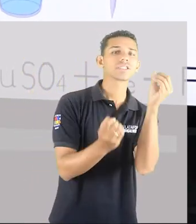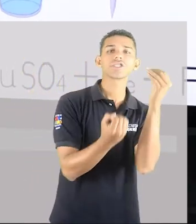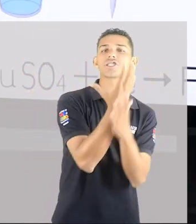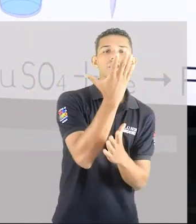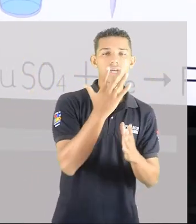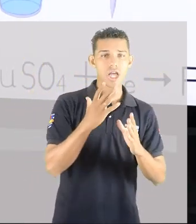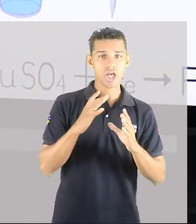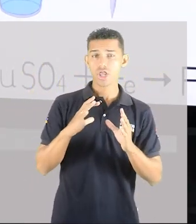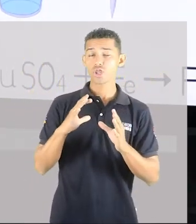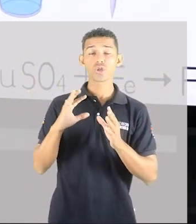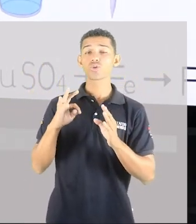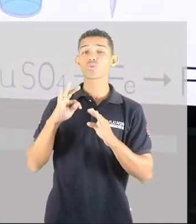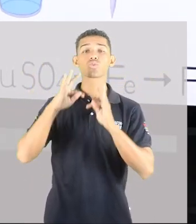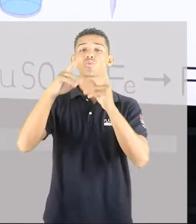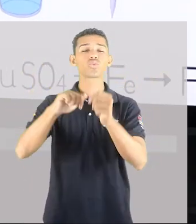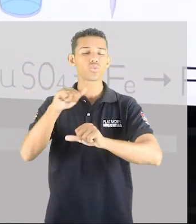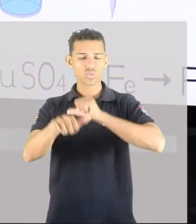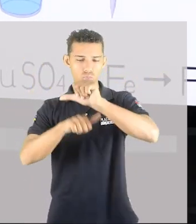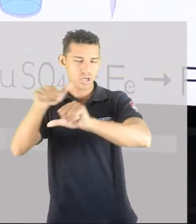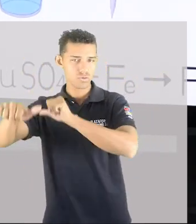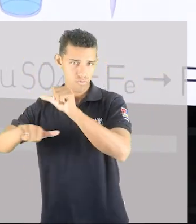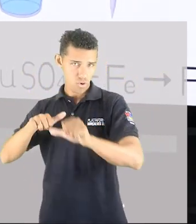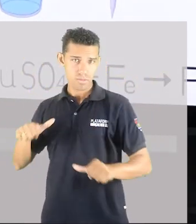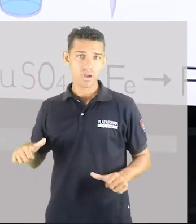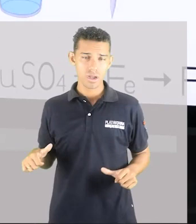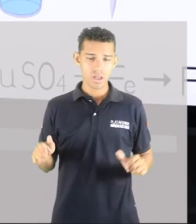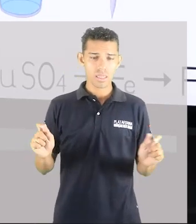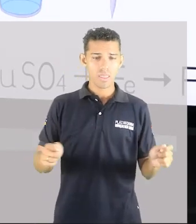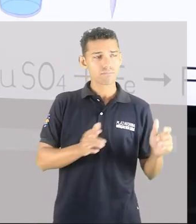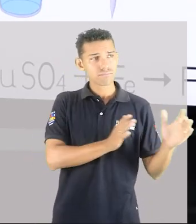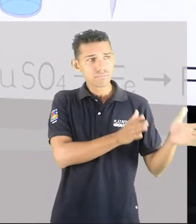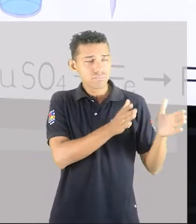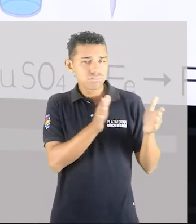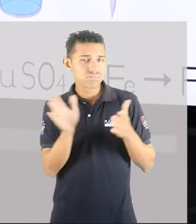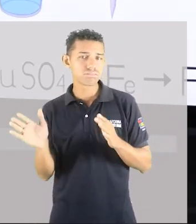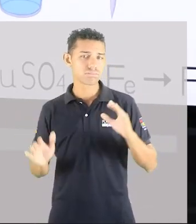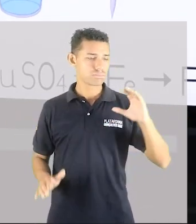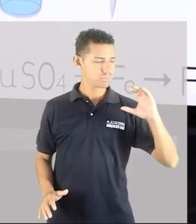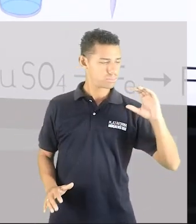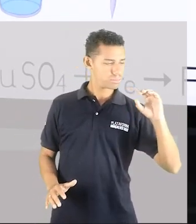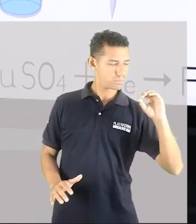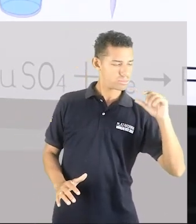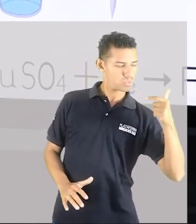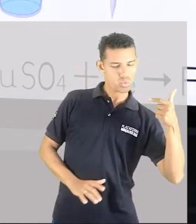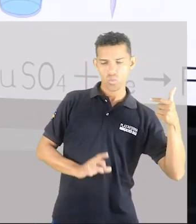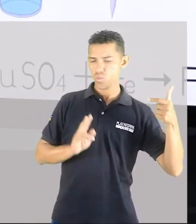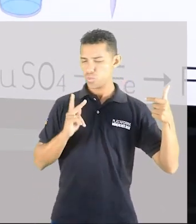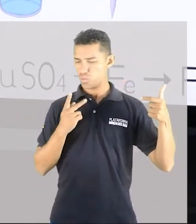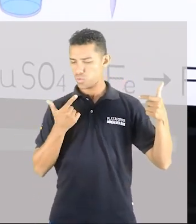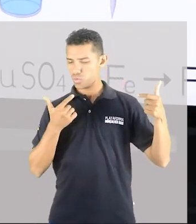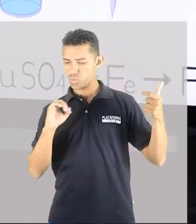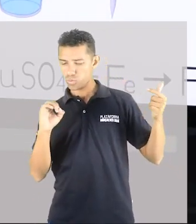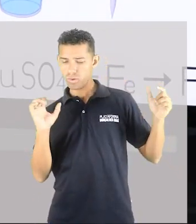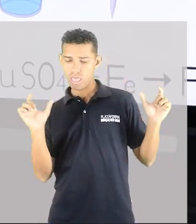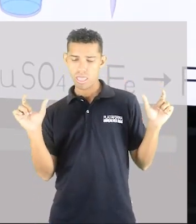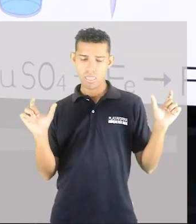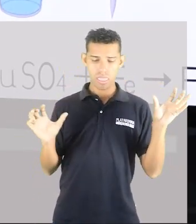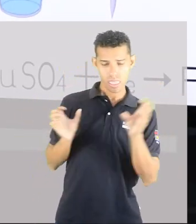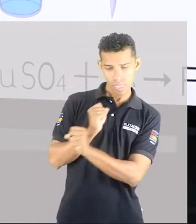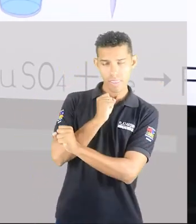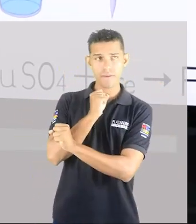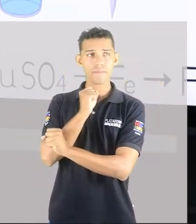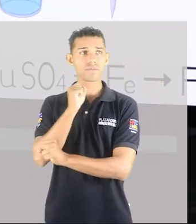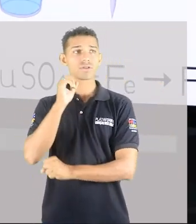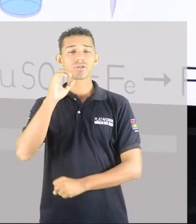ter carbono do outro. Se eu tenho hidrogênio de um lado, tem que ter hidrogênio do outro. Entendeu? Tem que passar